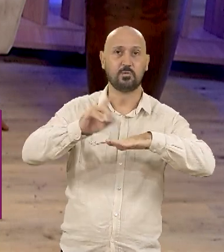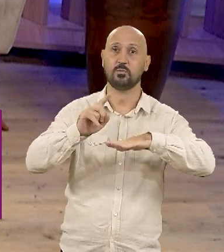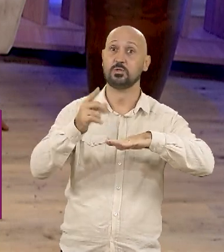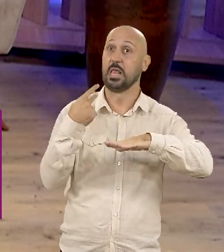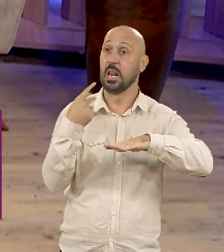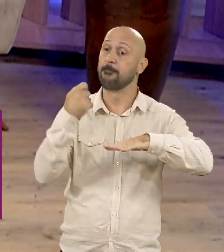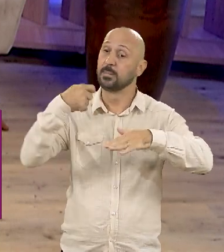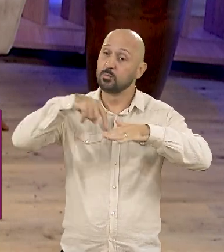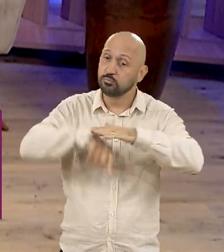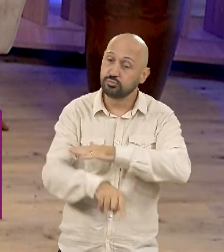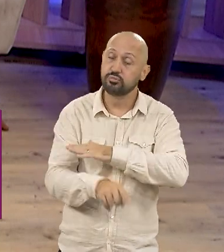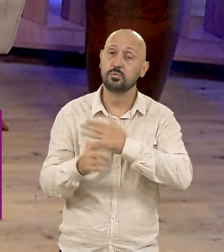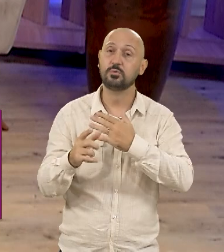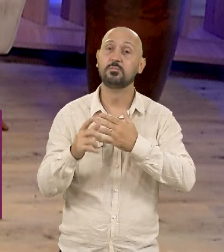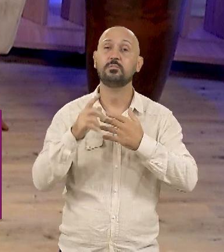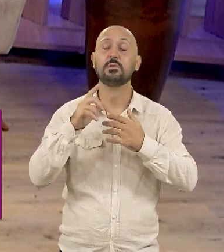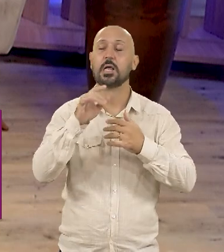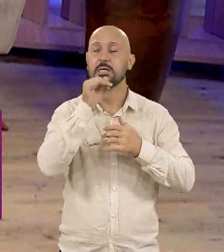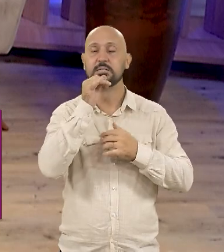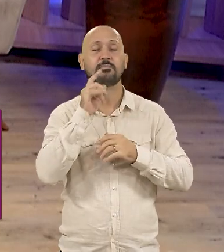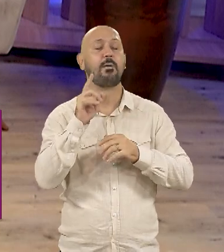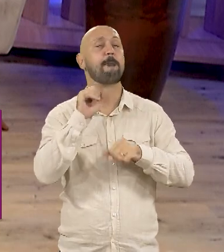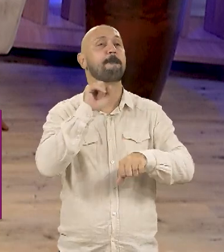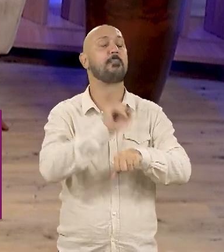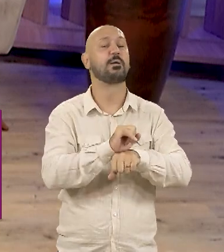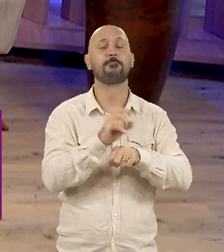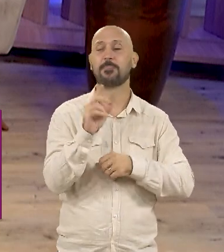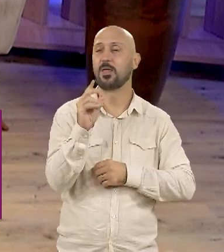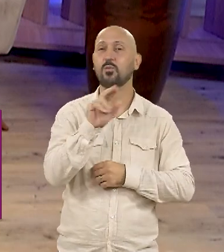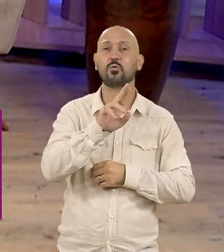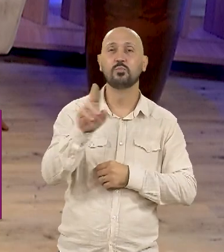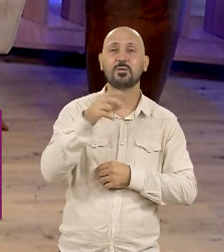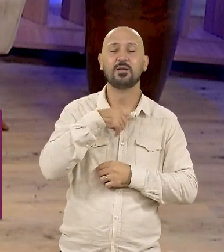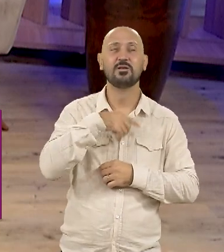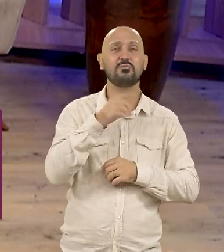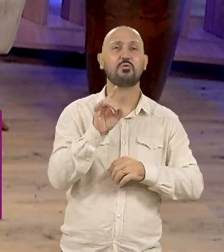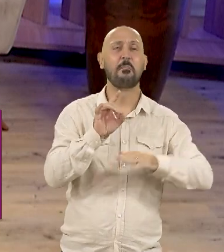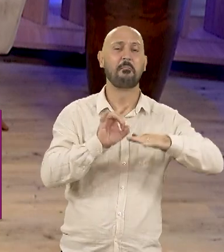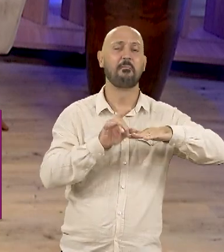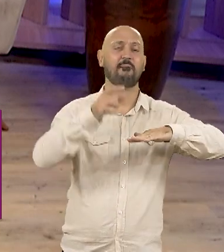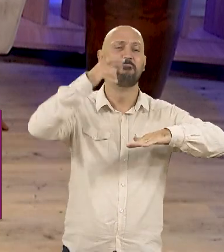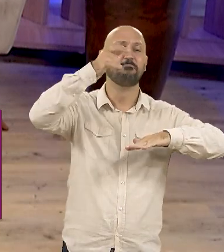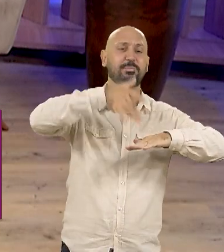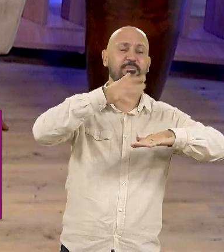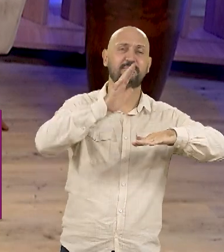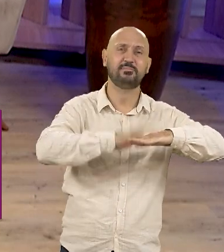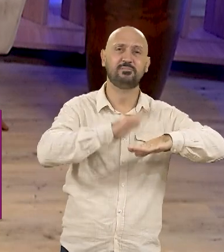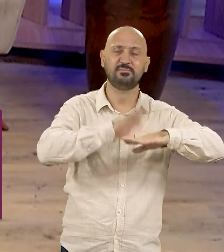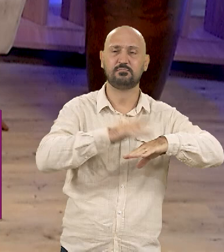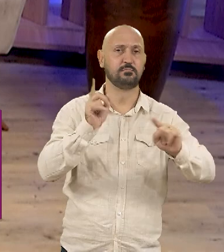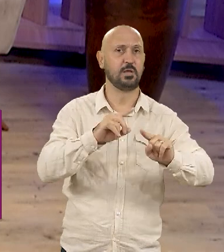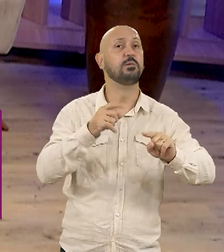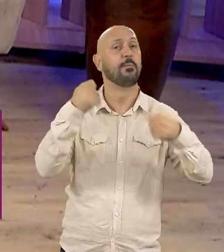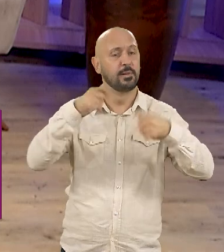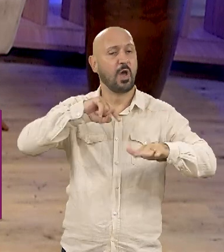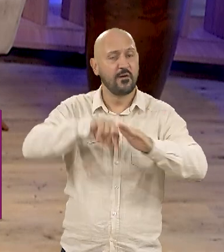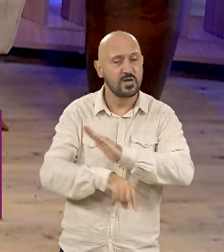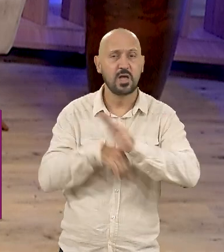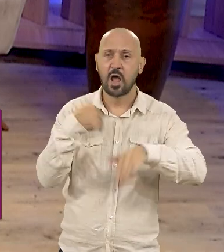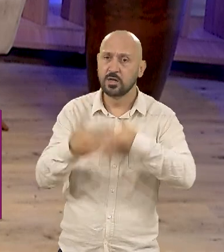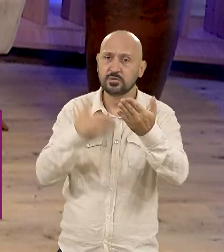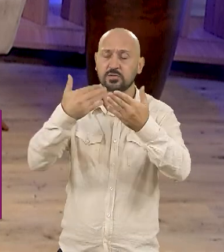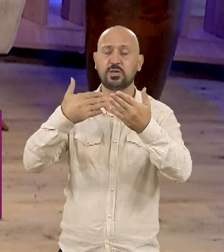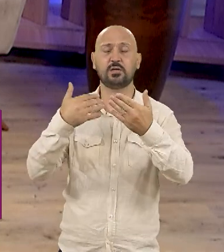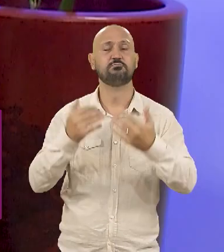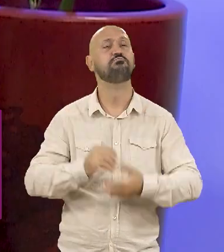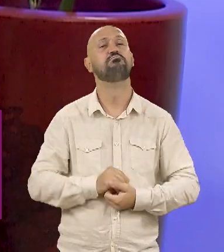ter um termo assim, da mediocridade, né? A gente tem que avançar no nosso nível de desenvolvimento. Isso significa que faltou alguma coisa, por exemplo,